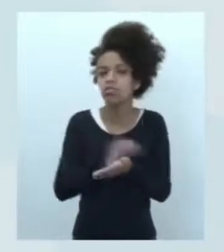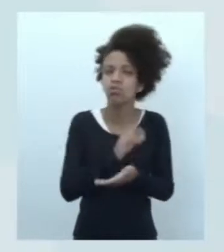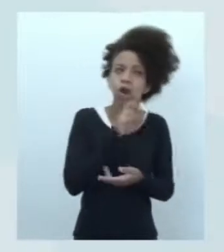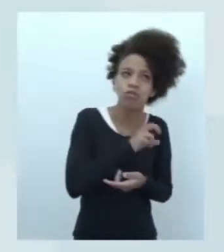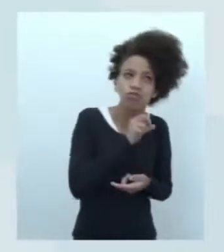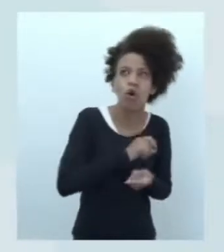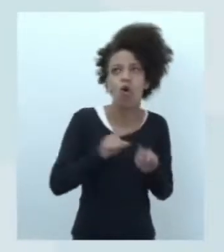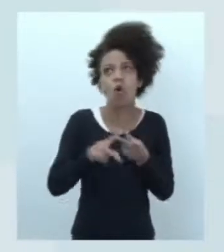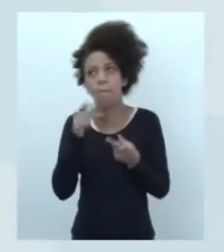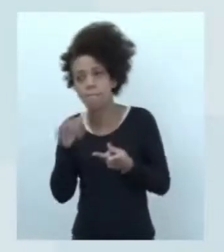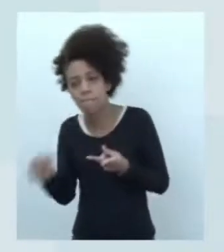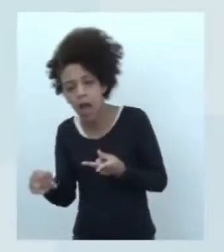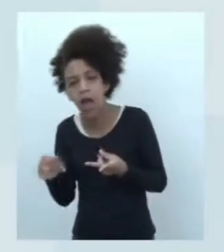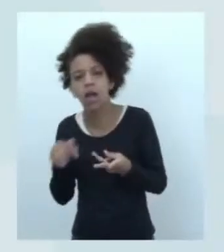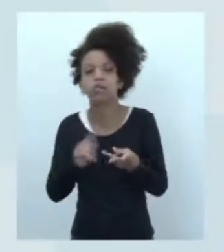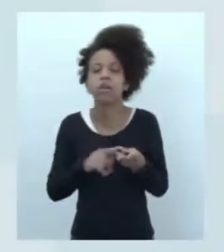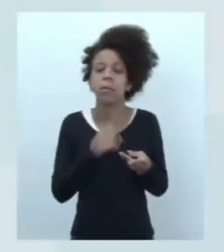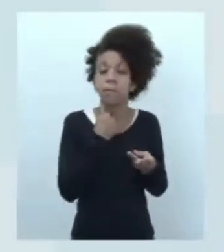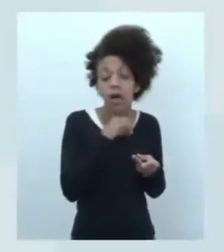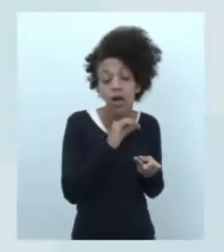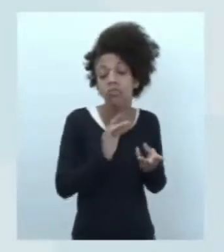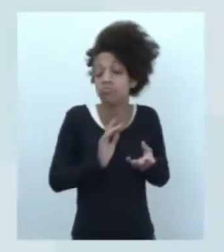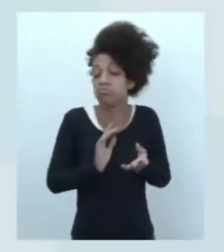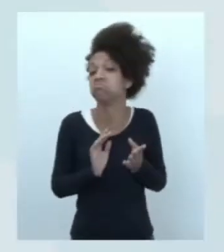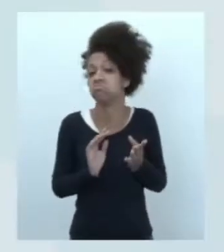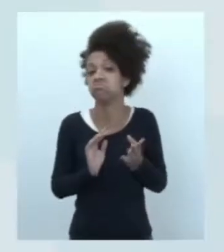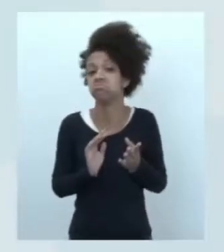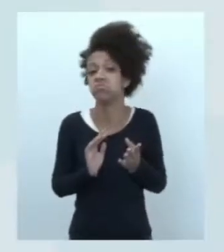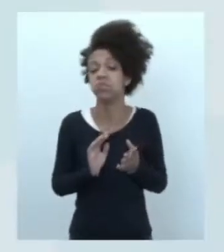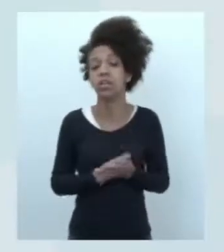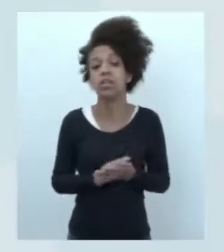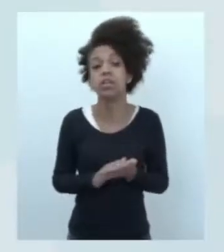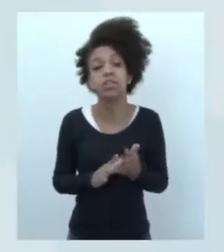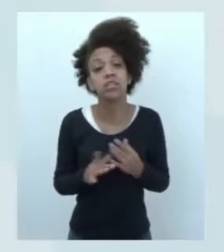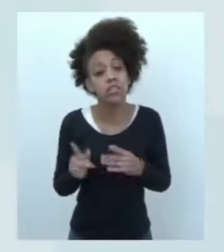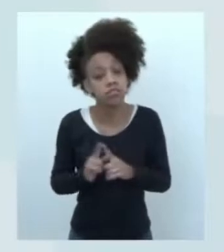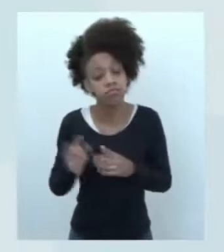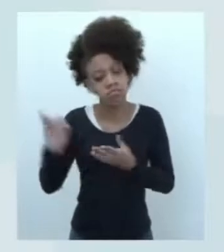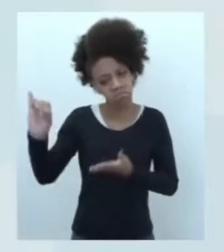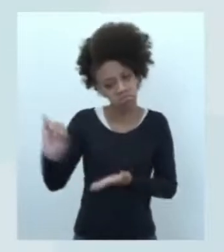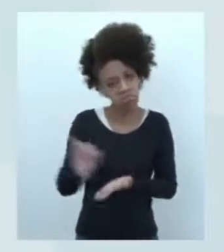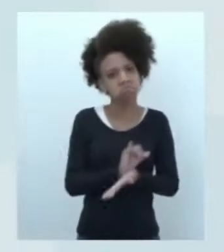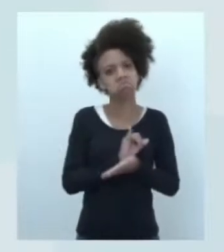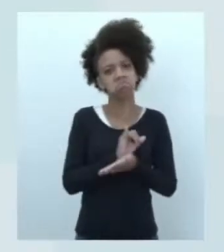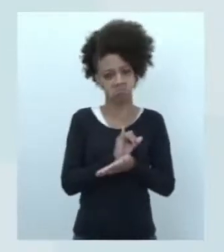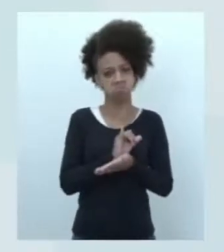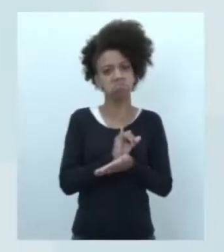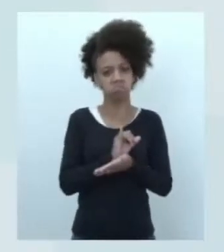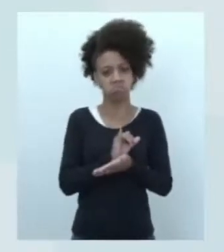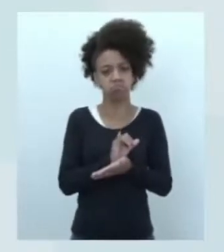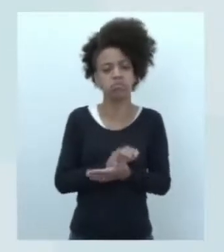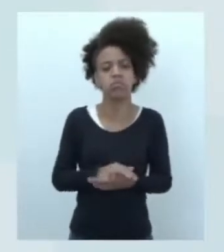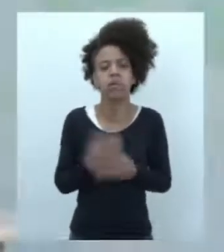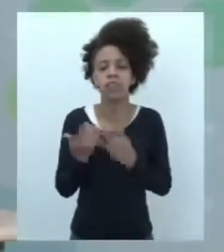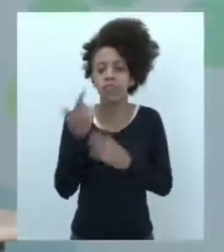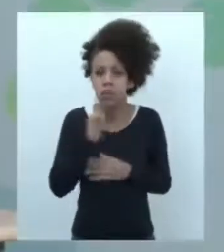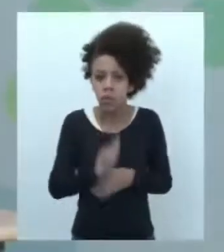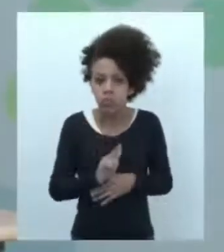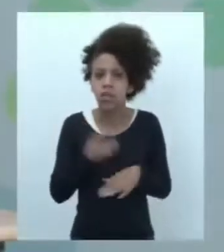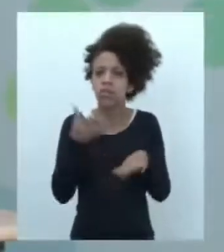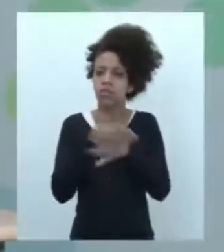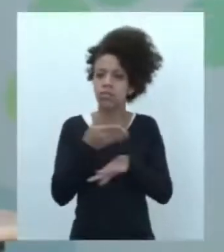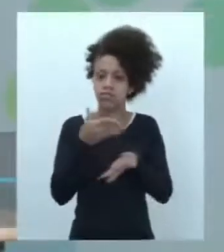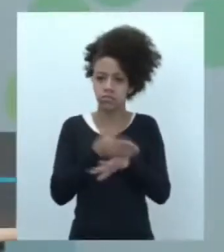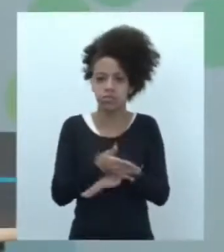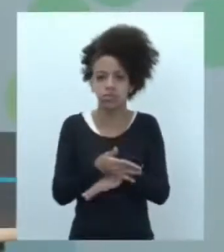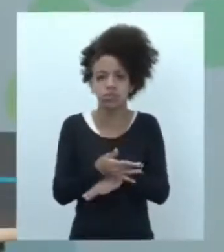pai, mãe, né, alguém, ou até mesmo que tenham vindo aí no processo histórico, você consegue acessar,